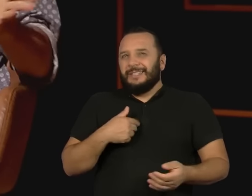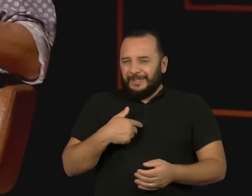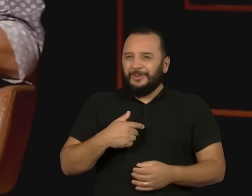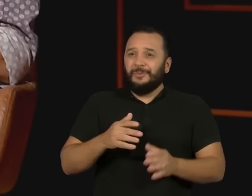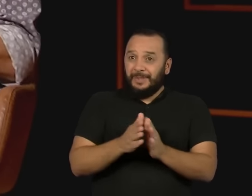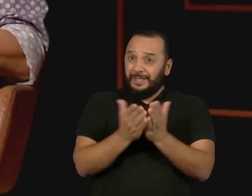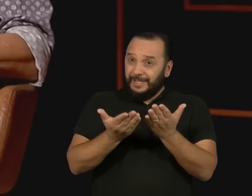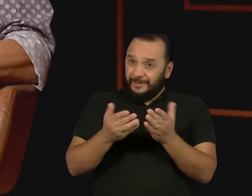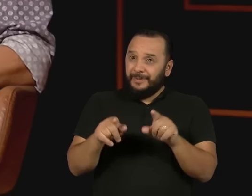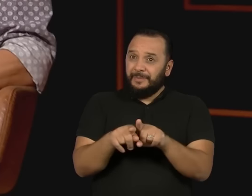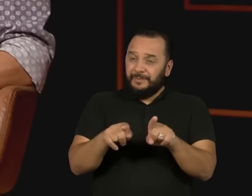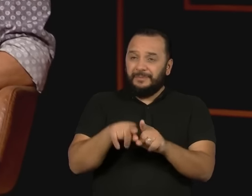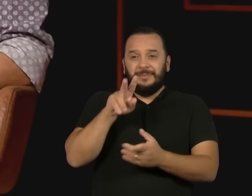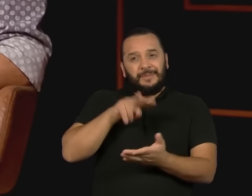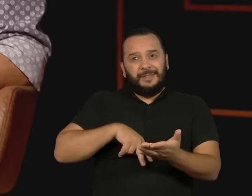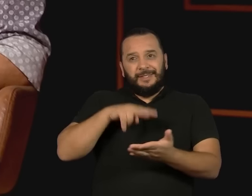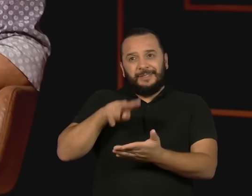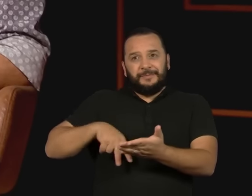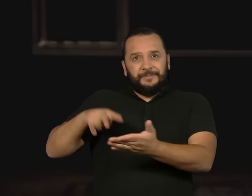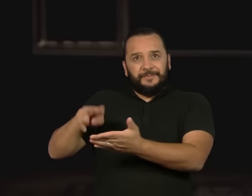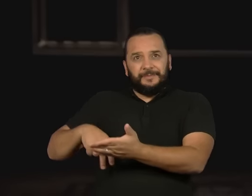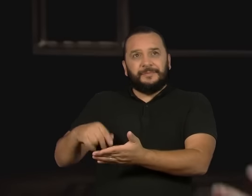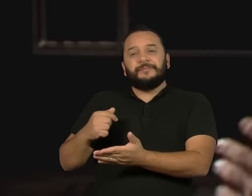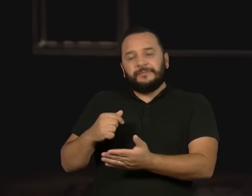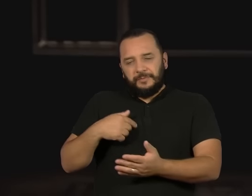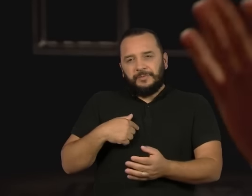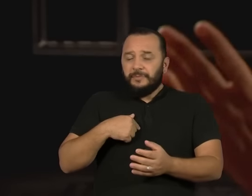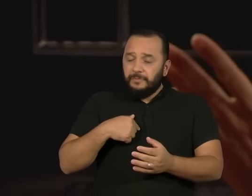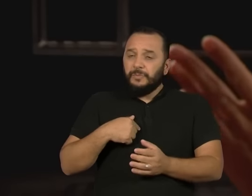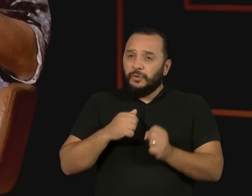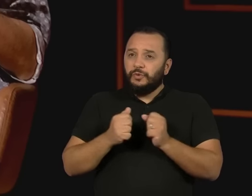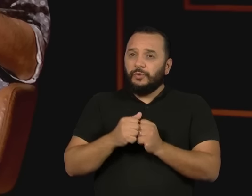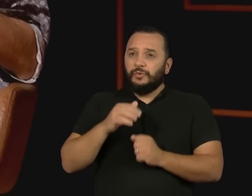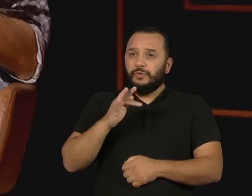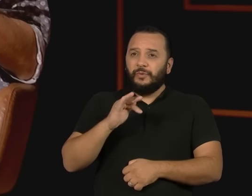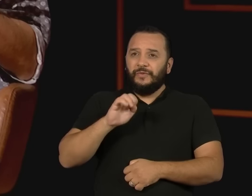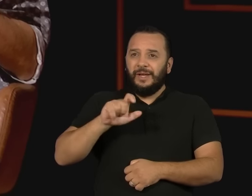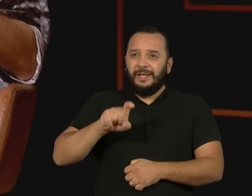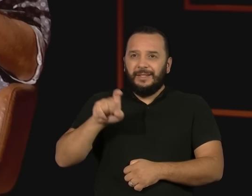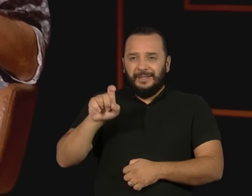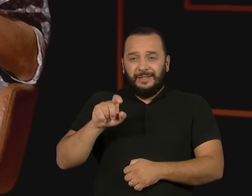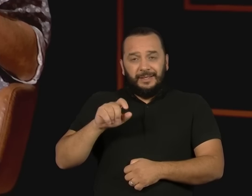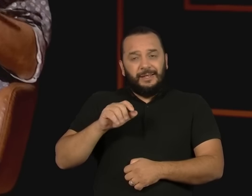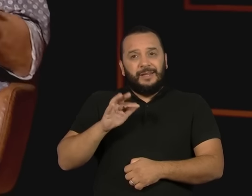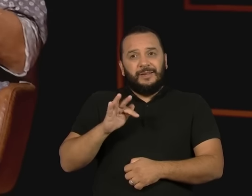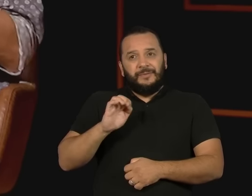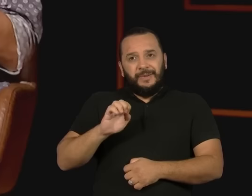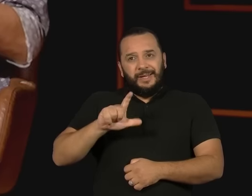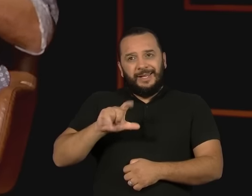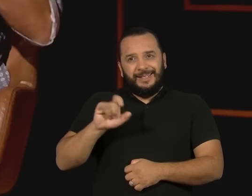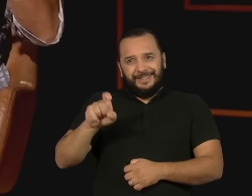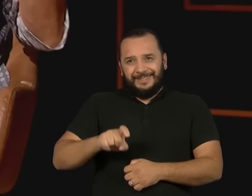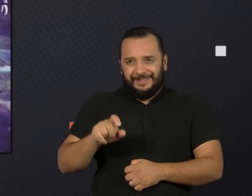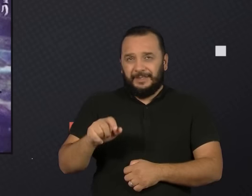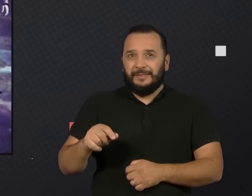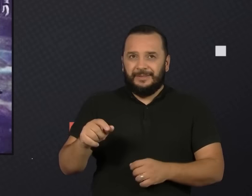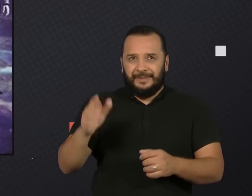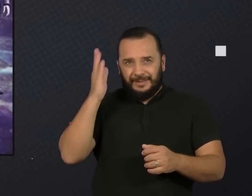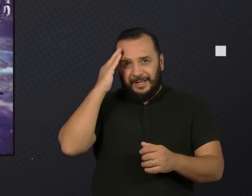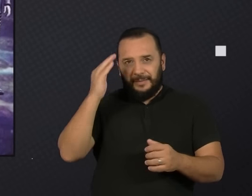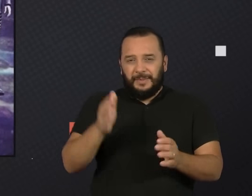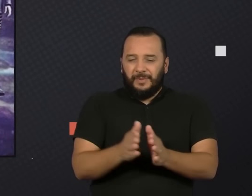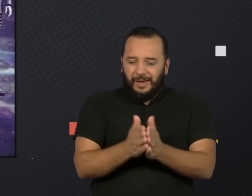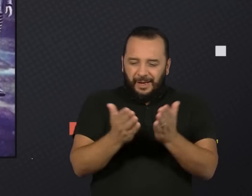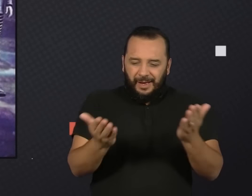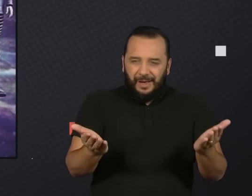muitos livros enquanto estava fazendo o Félix. Era alguma coisa que, assim como no História Sem Fim, né, que o menino abre, que ele